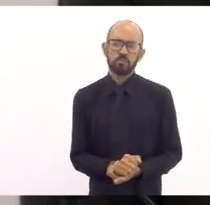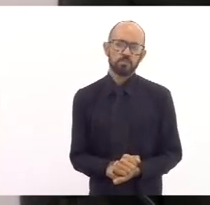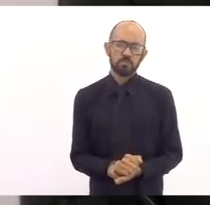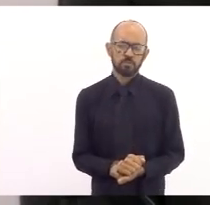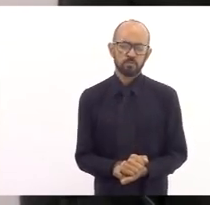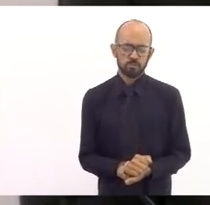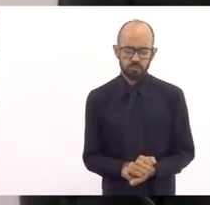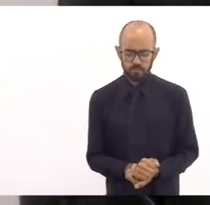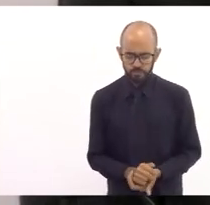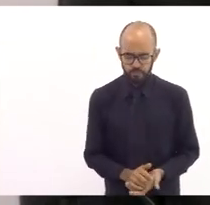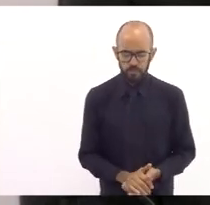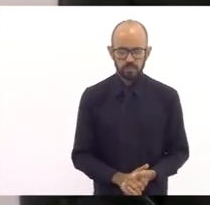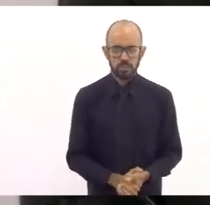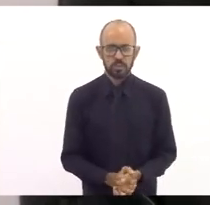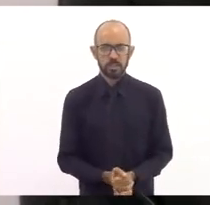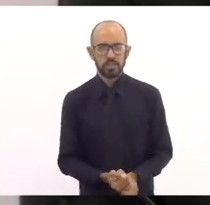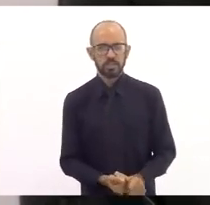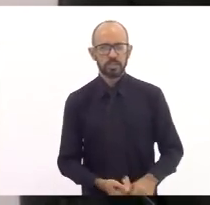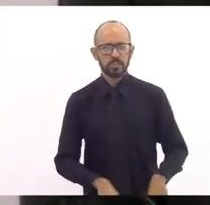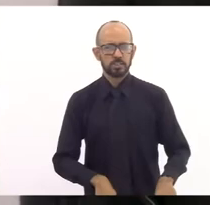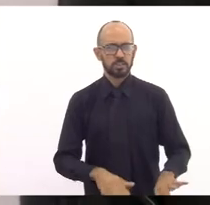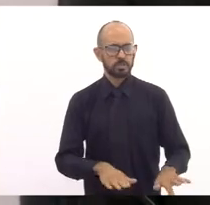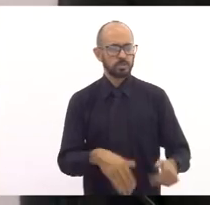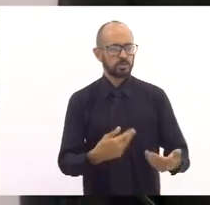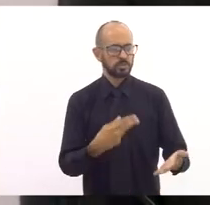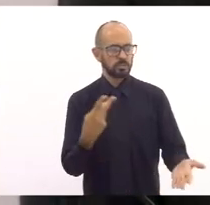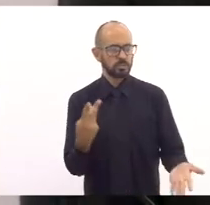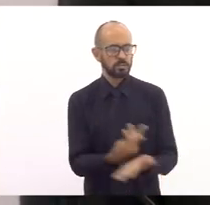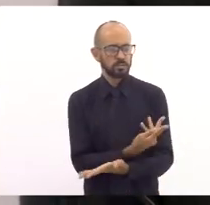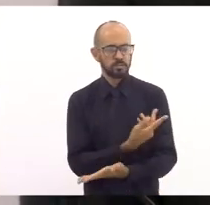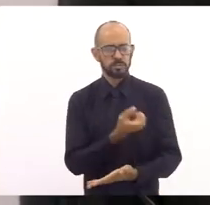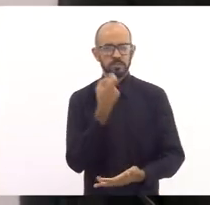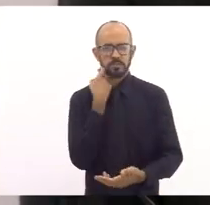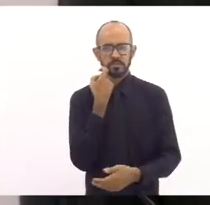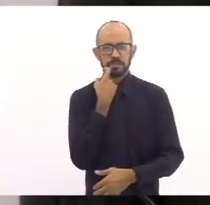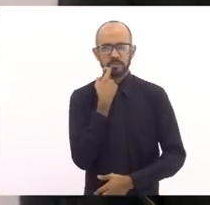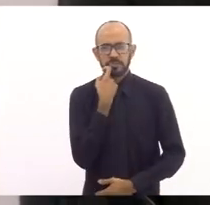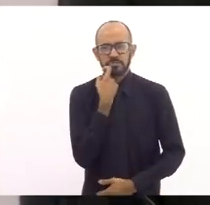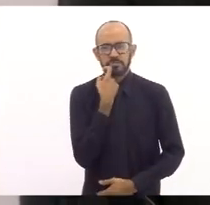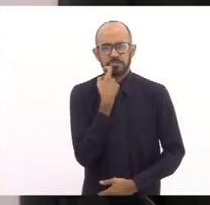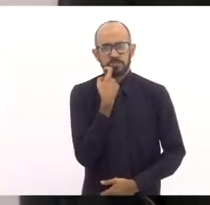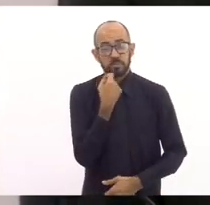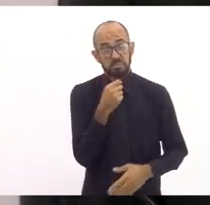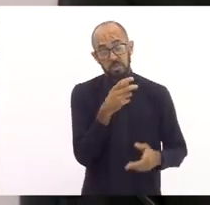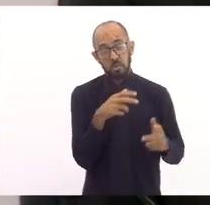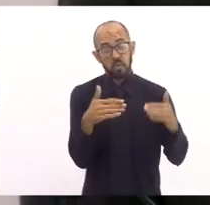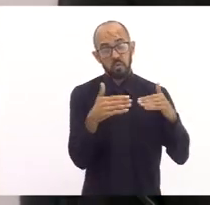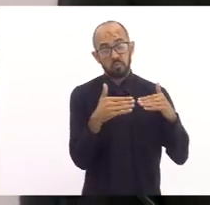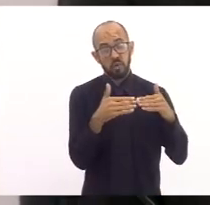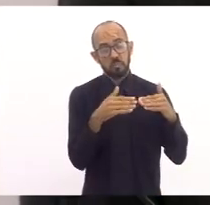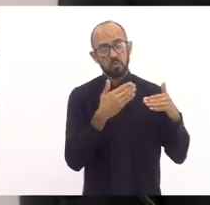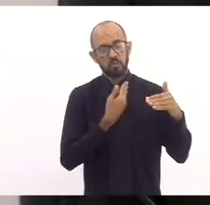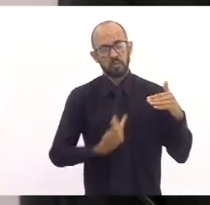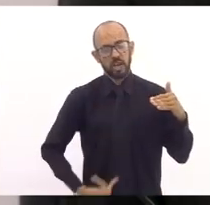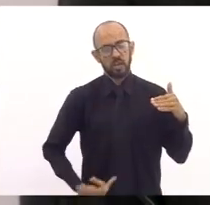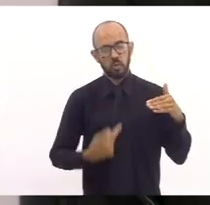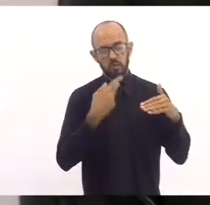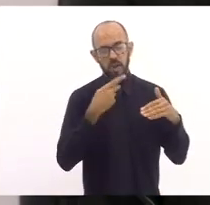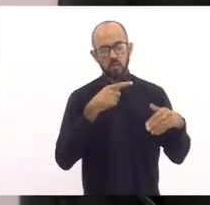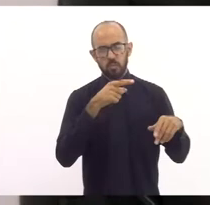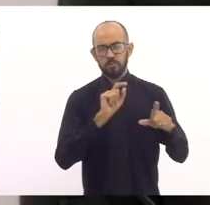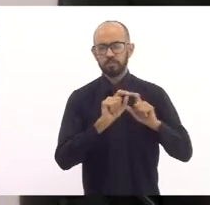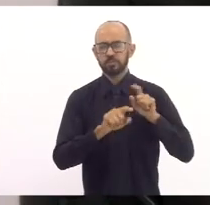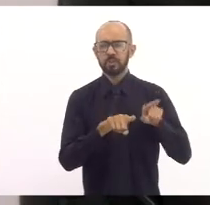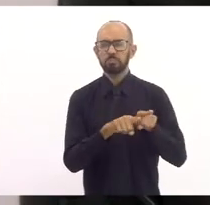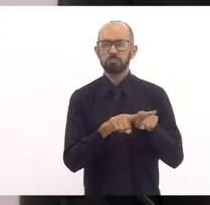dessa vistoria feita na sexta-feira, segundo o anúncio do governador na véspera. Queria também saber, e aí, nesse caso,